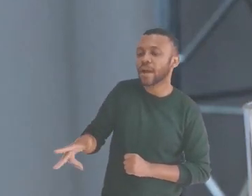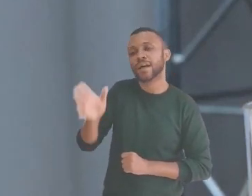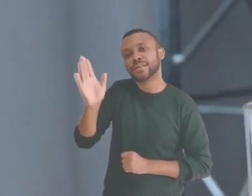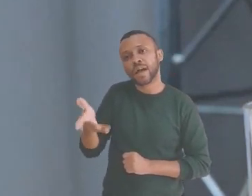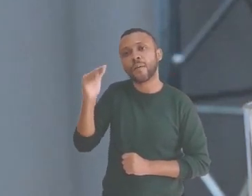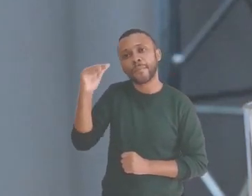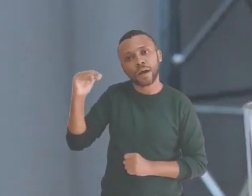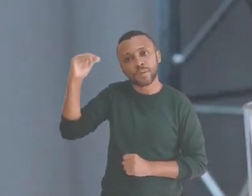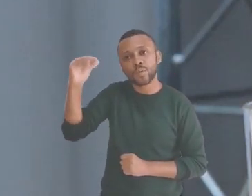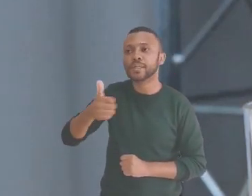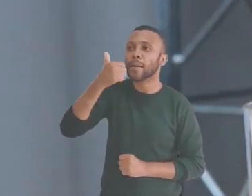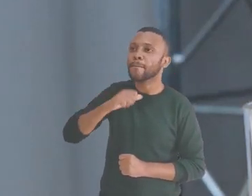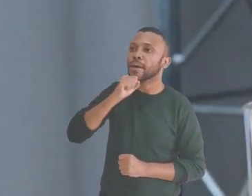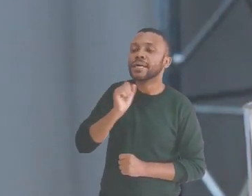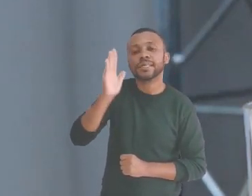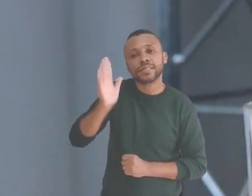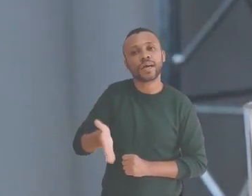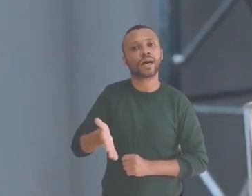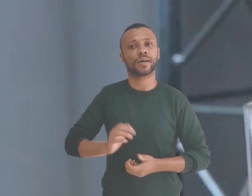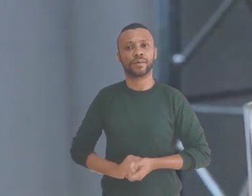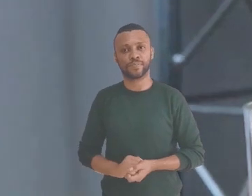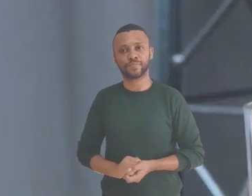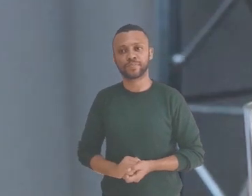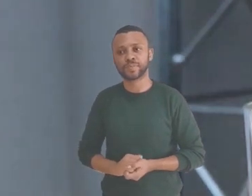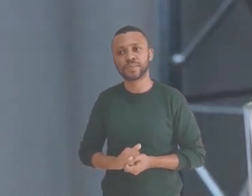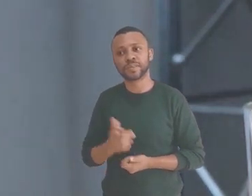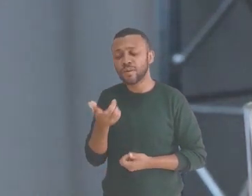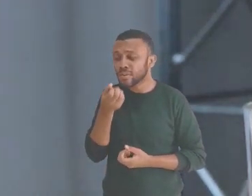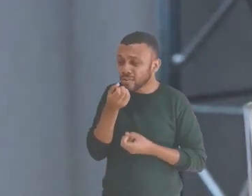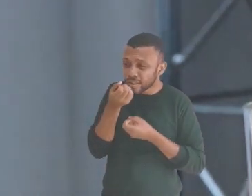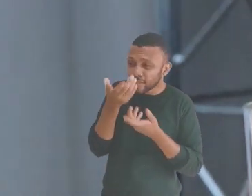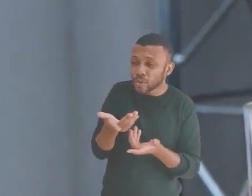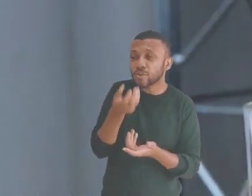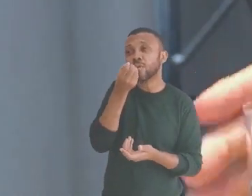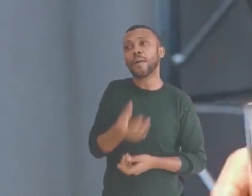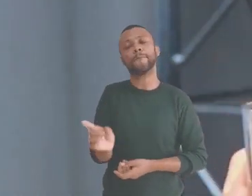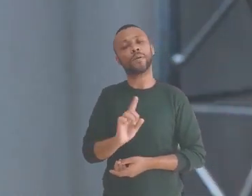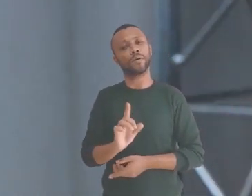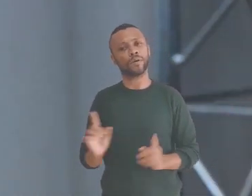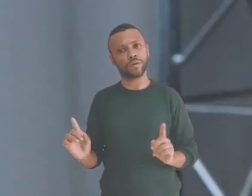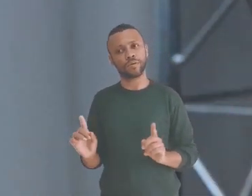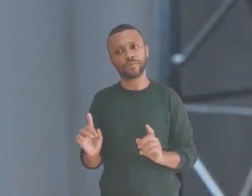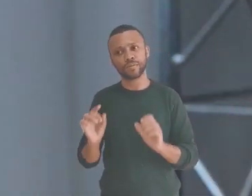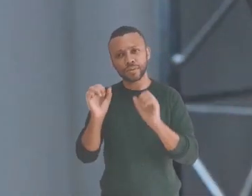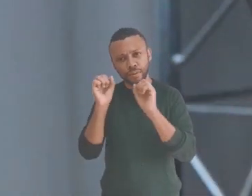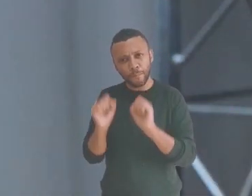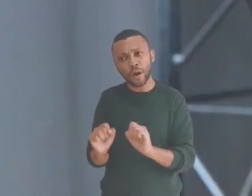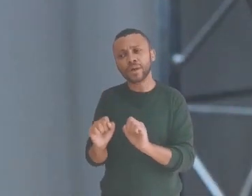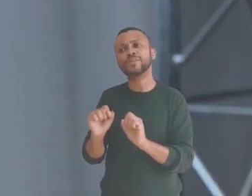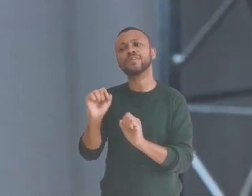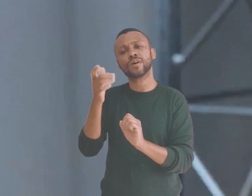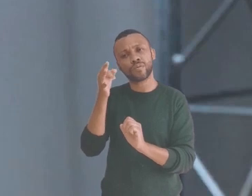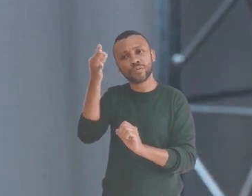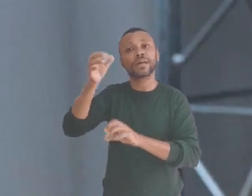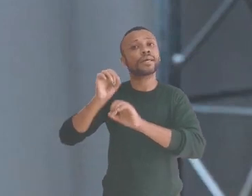a tia já é mãe. E isso, você quando olhar na rua, você não vai rir. Você pode fazer amizade. Porque a